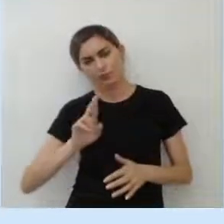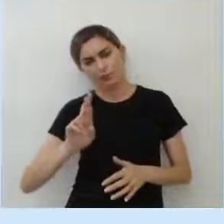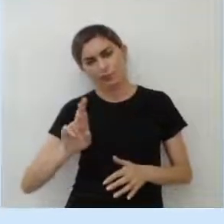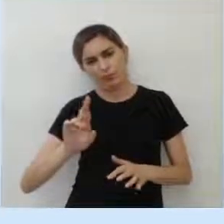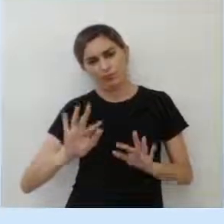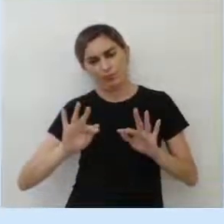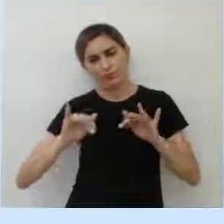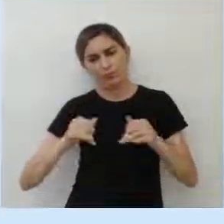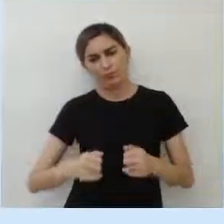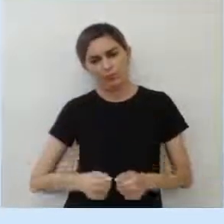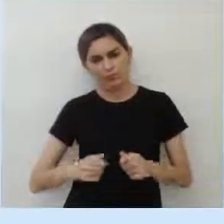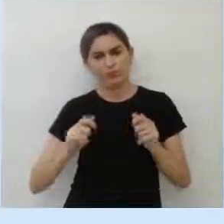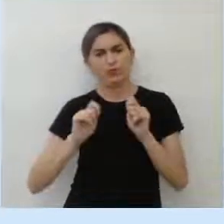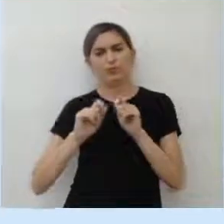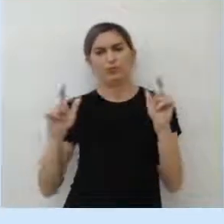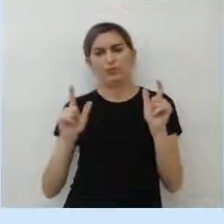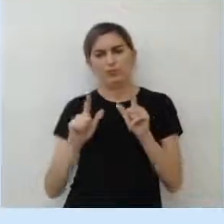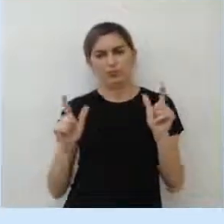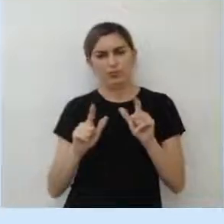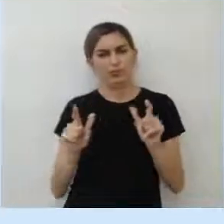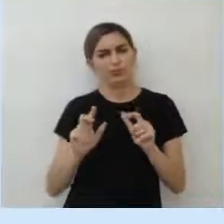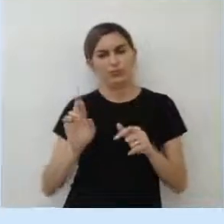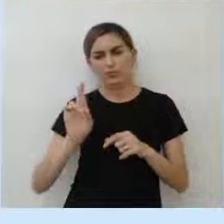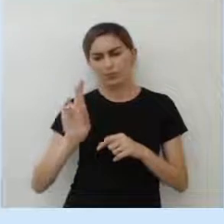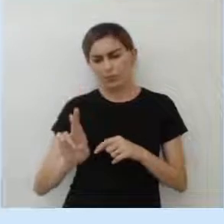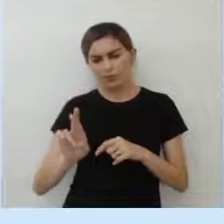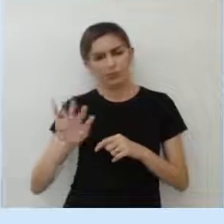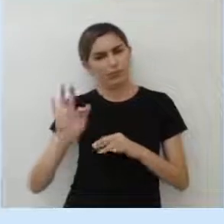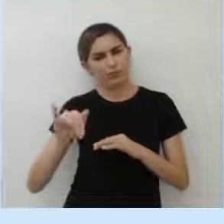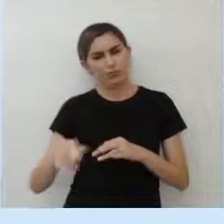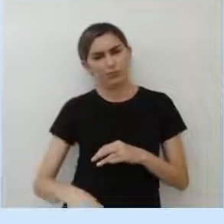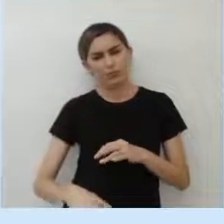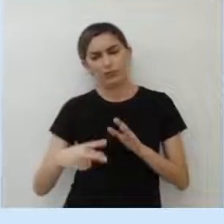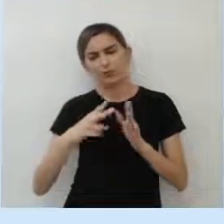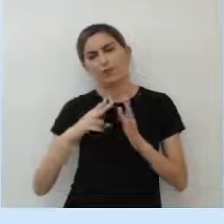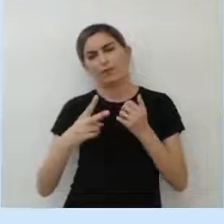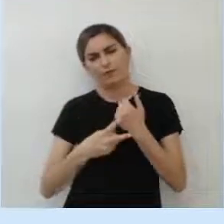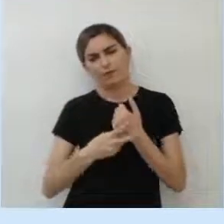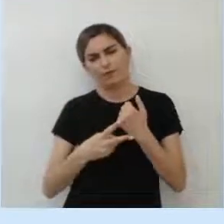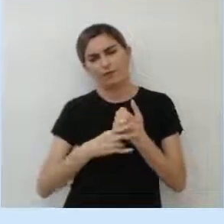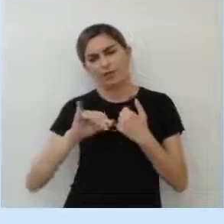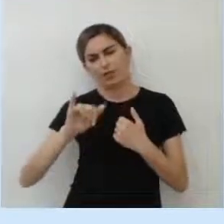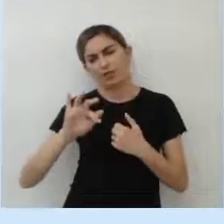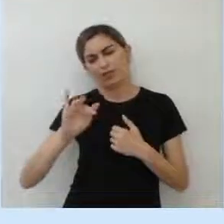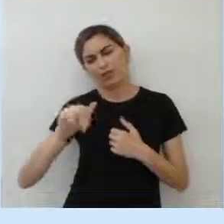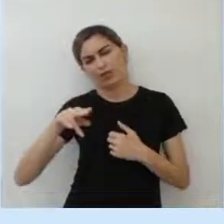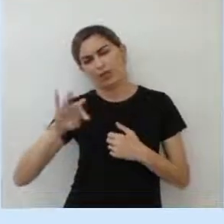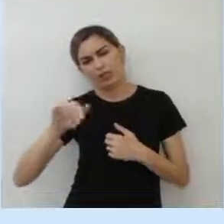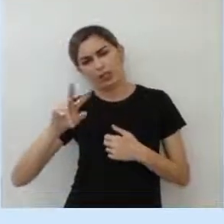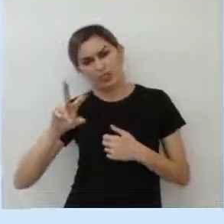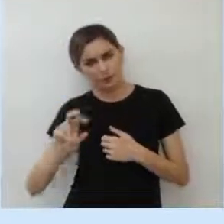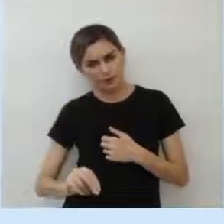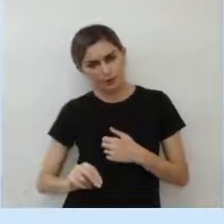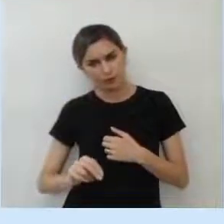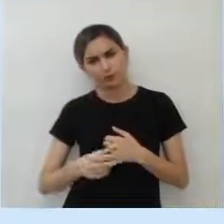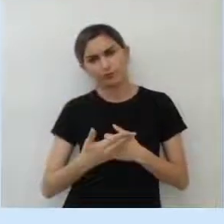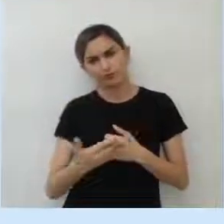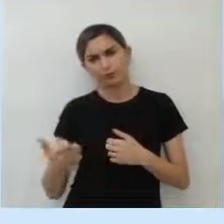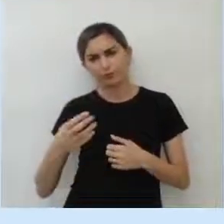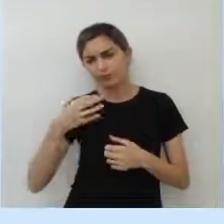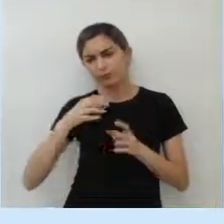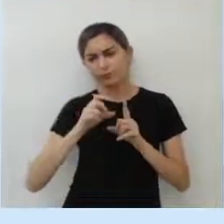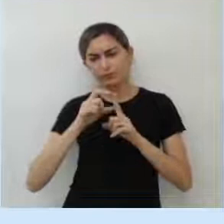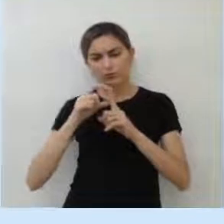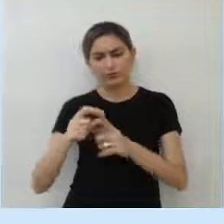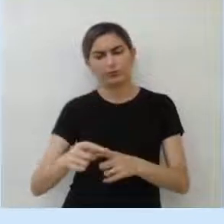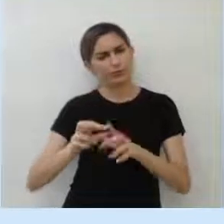final. Então tem que se ligar nisso aí. O R no final é quando o verbo está no infinitivo, certo? E a pronúncia